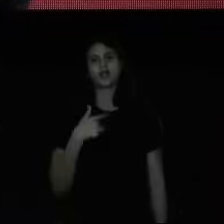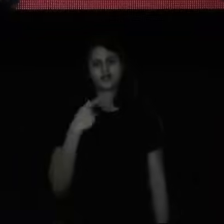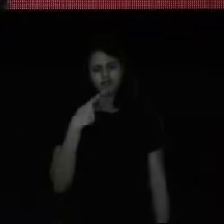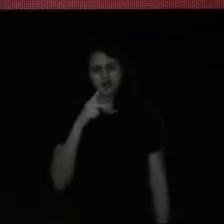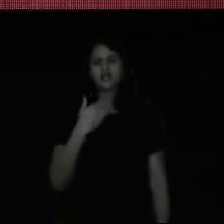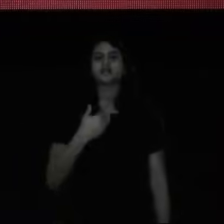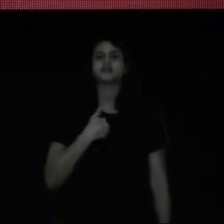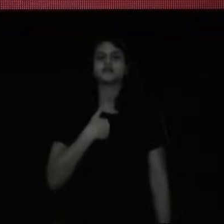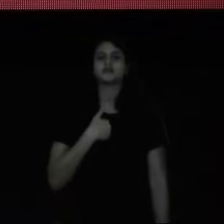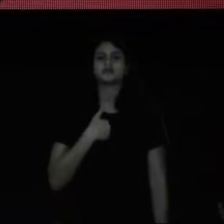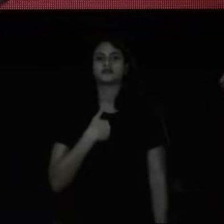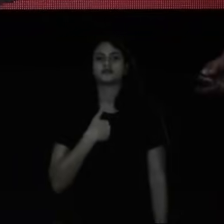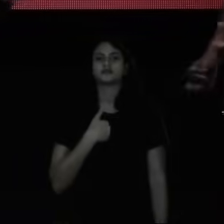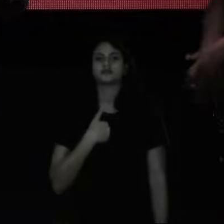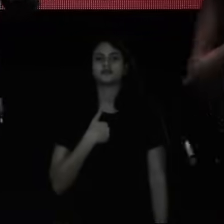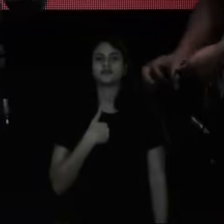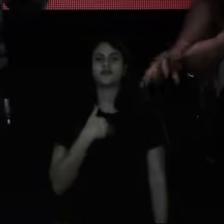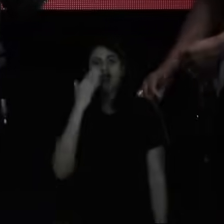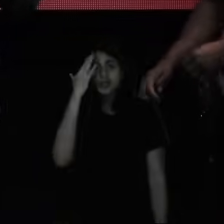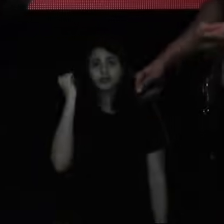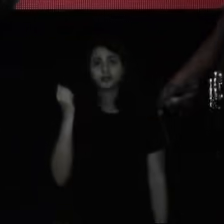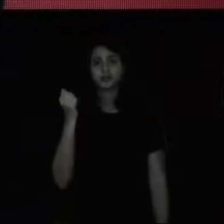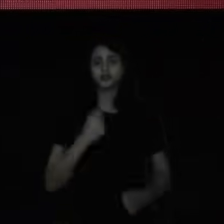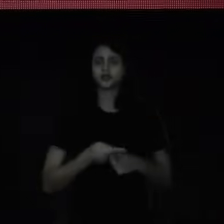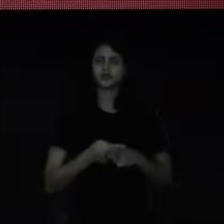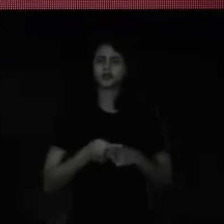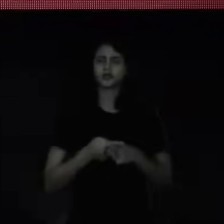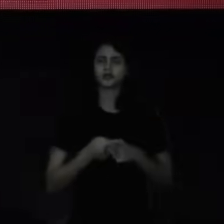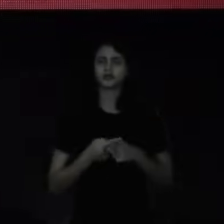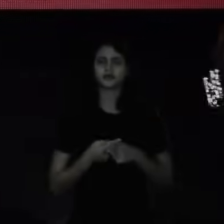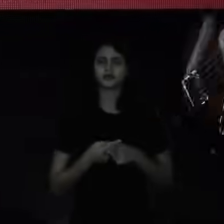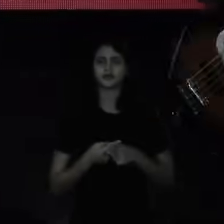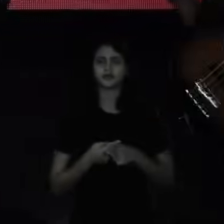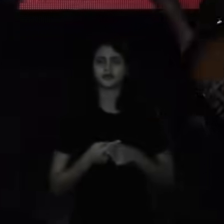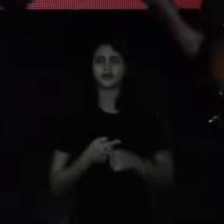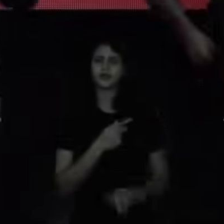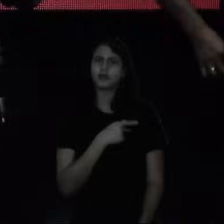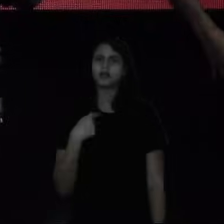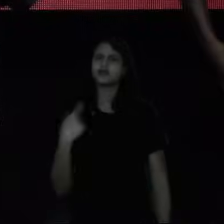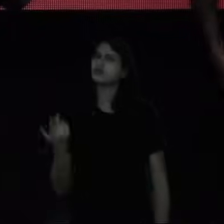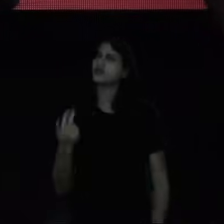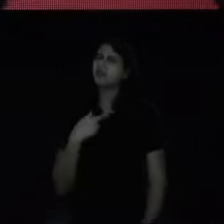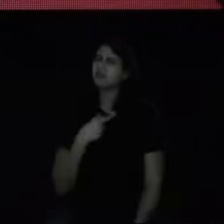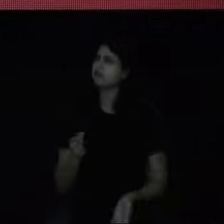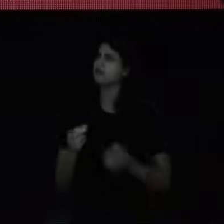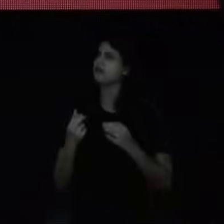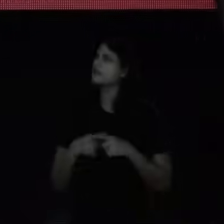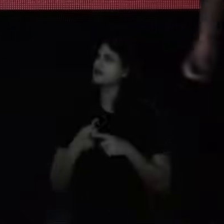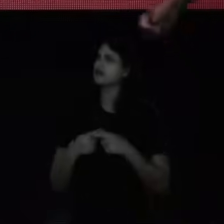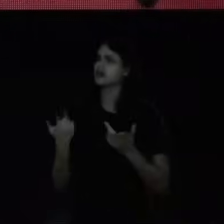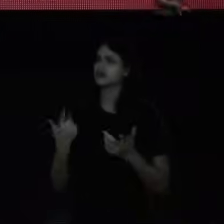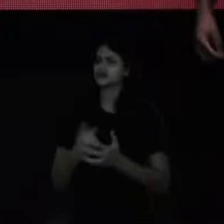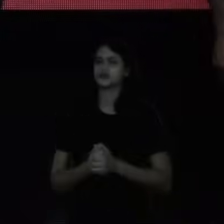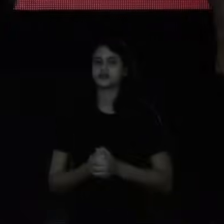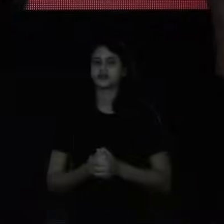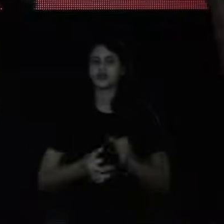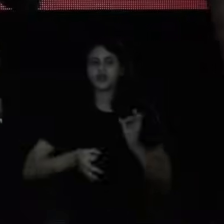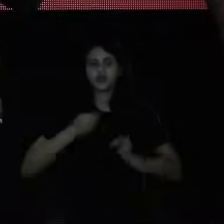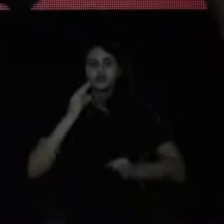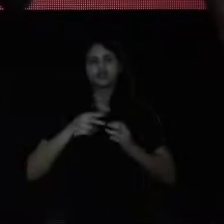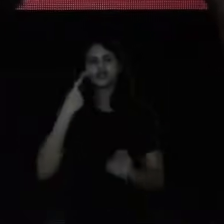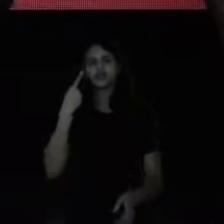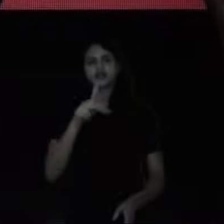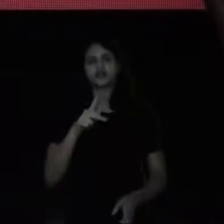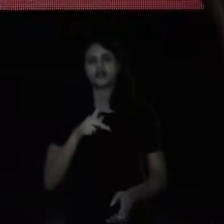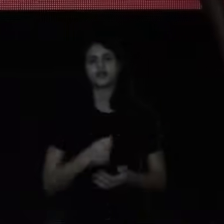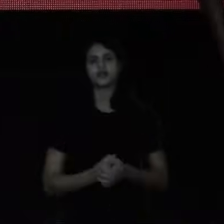mim. Você sabe por quê? O pastor diz: mas por quê? O juiz diz: porque o